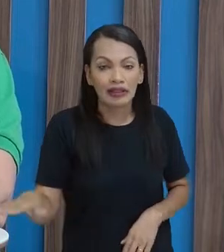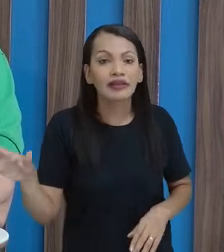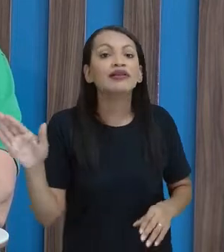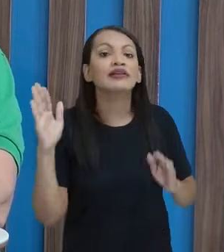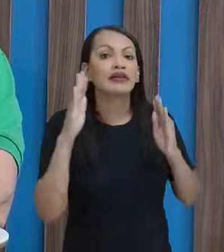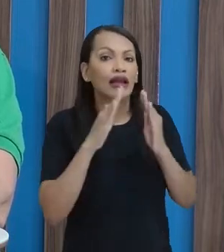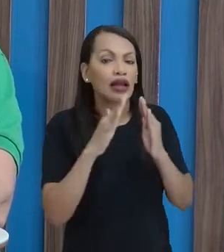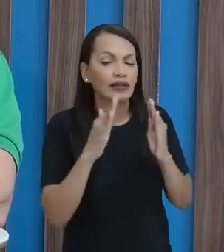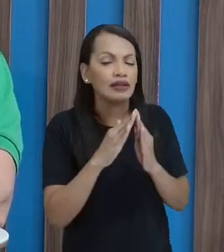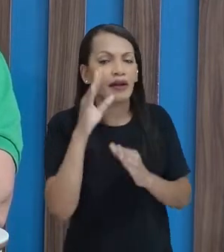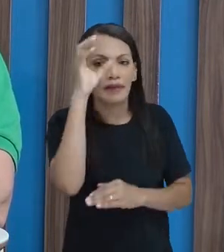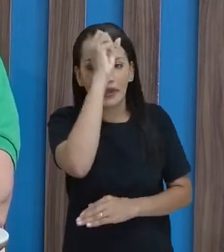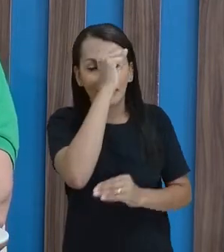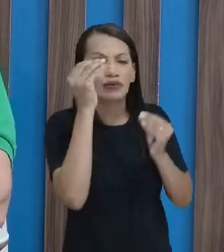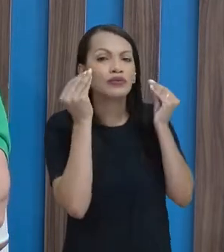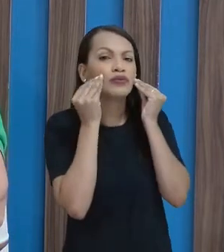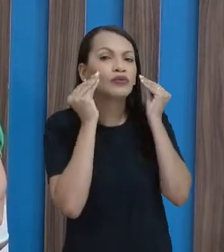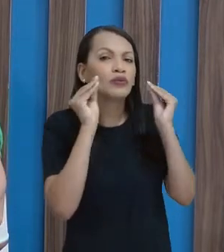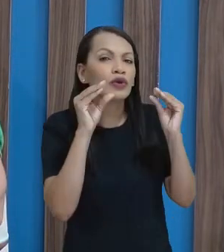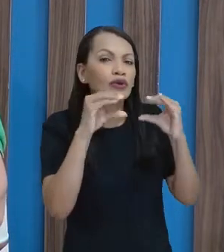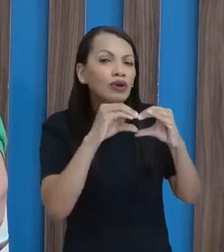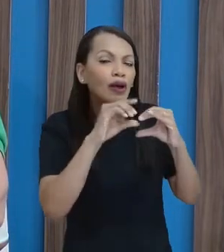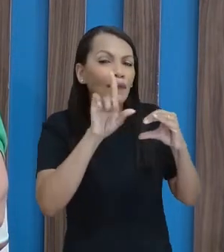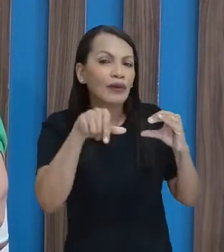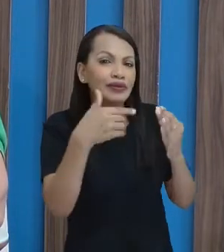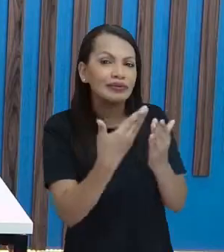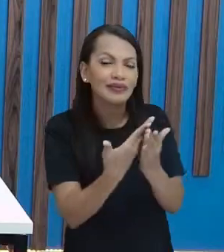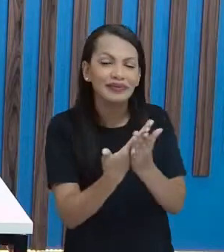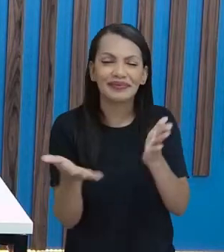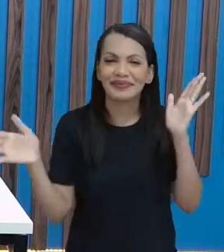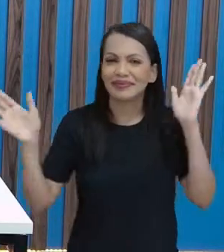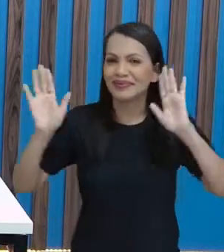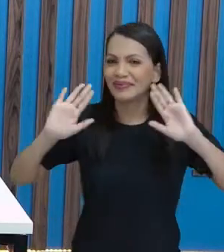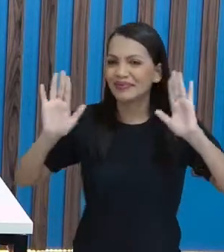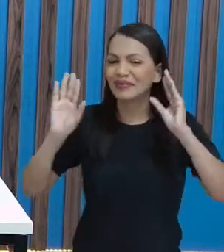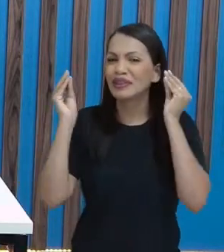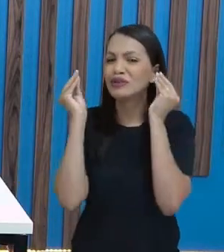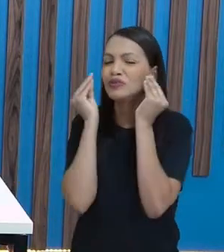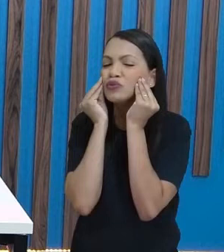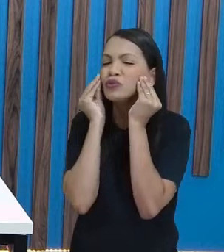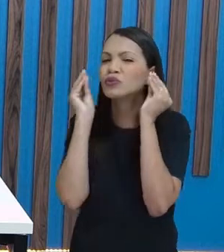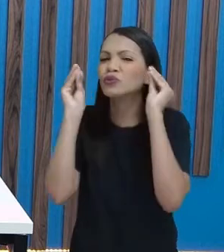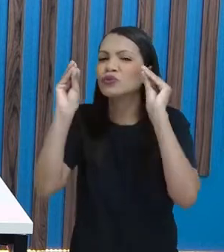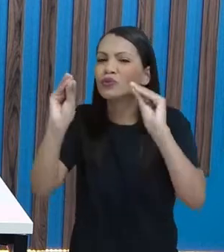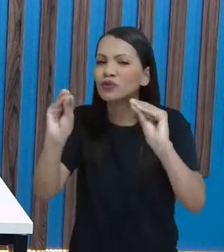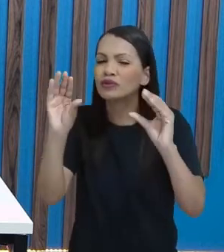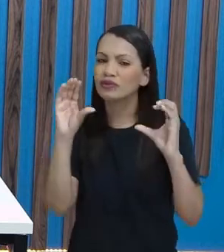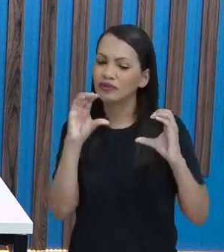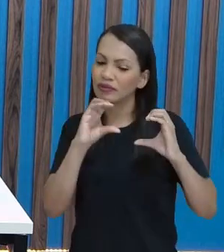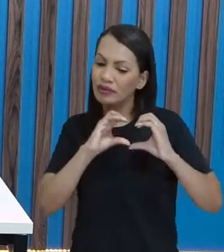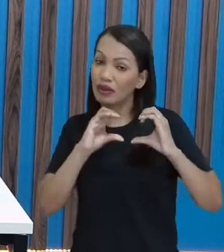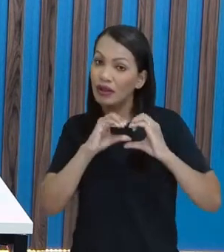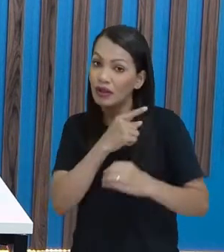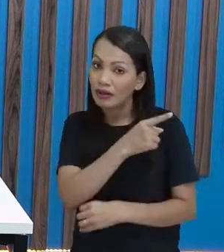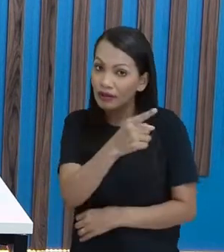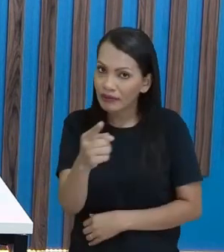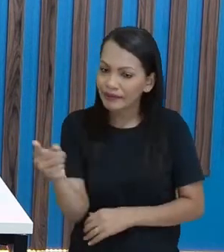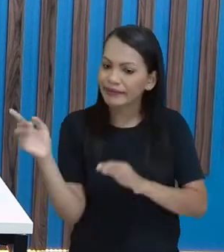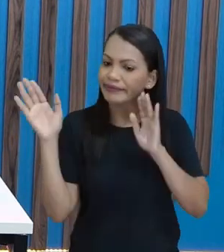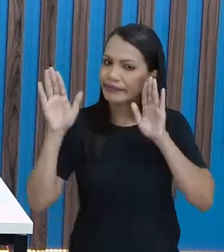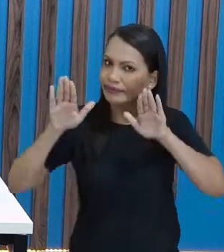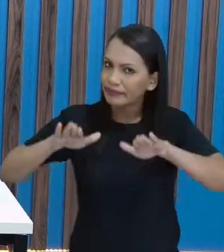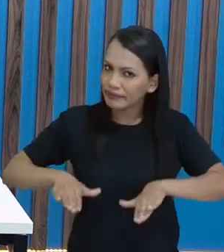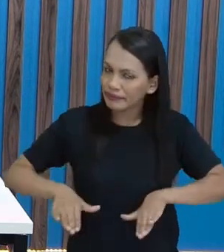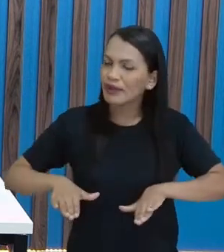aprendam também. Beijo no coração e até a próxima aula. Tchau, crianças. Um cheiro bem grande no coração de vocês e fiquem